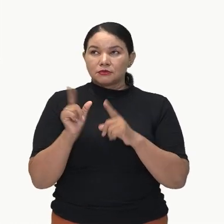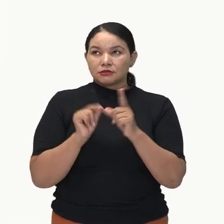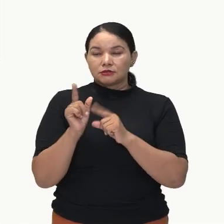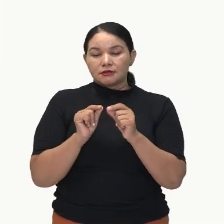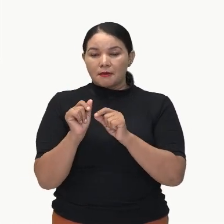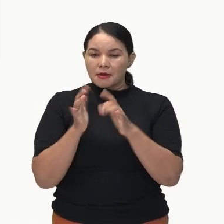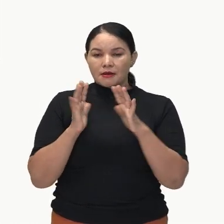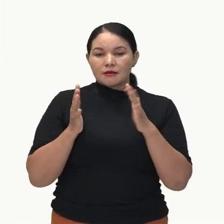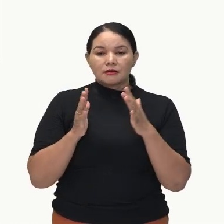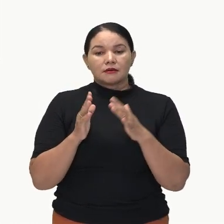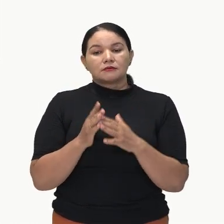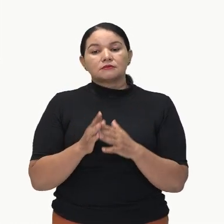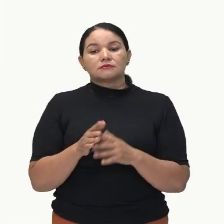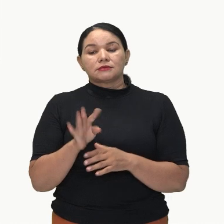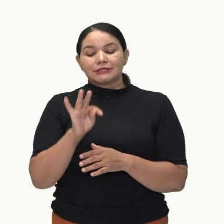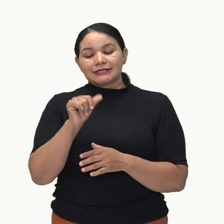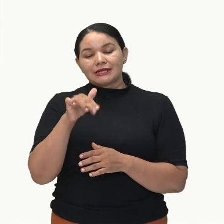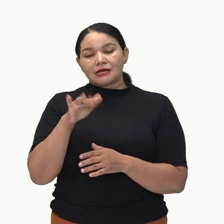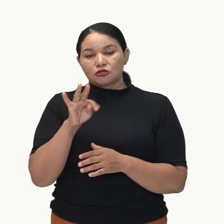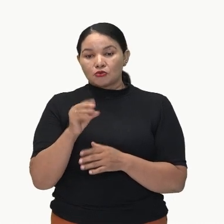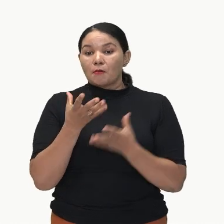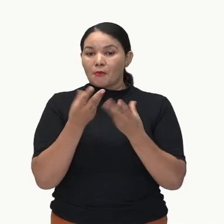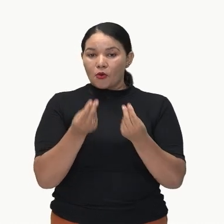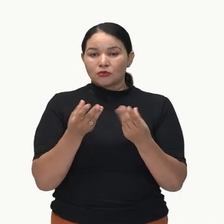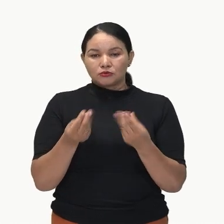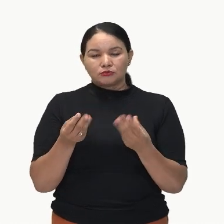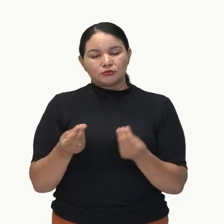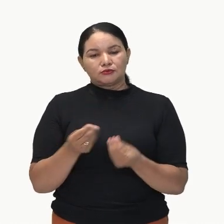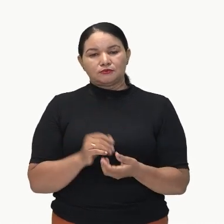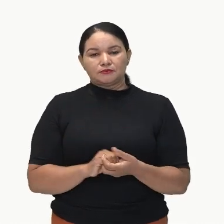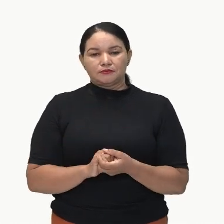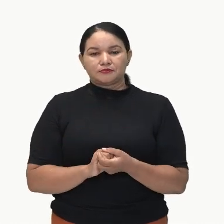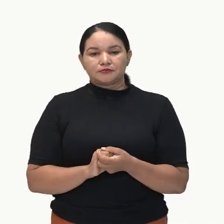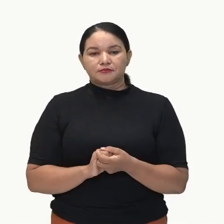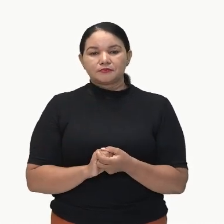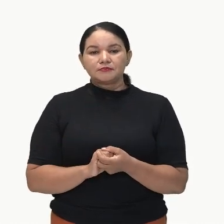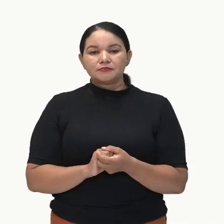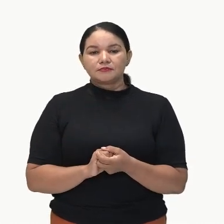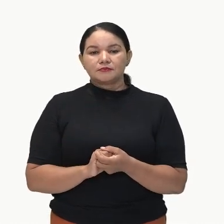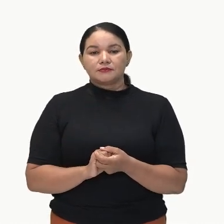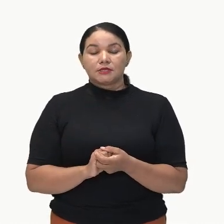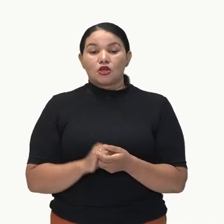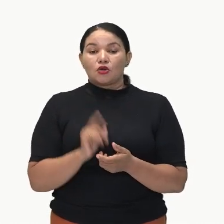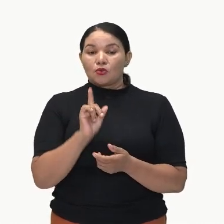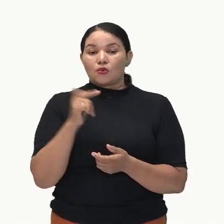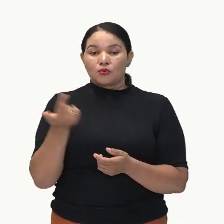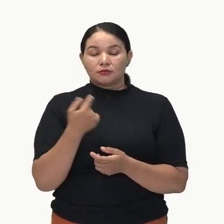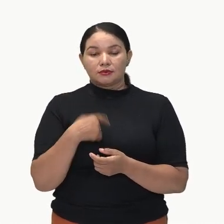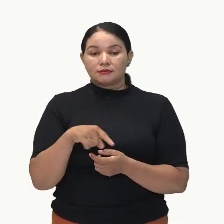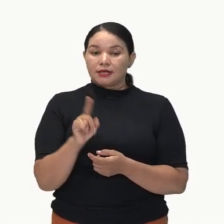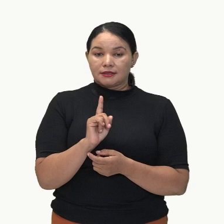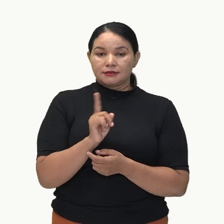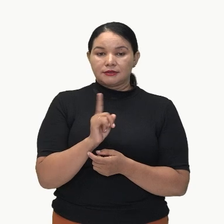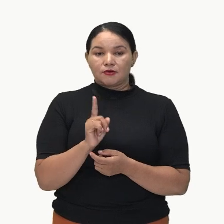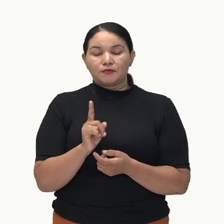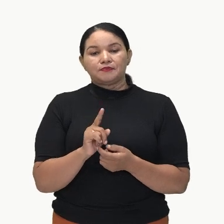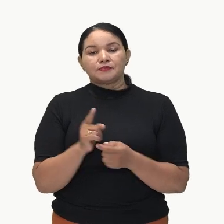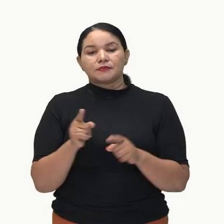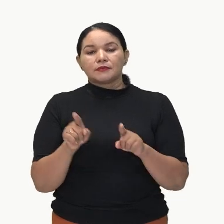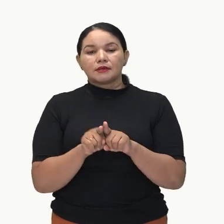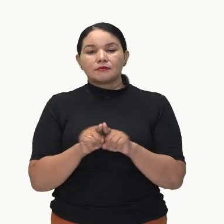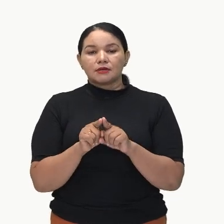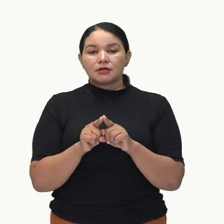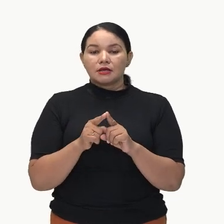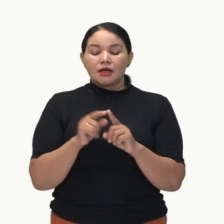brilham? Tanto, ou seja, muito. Temos também advérbios de negação. Tanto no advérbio